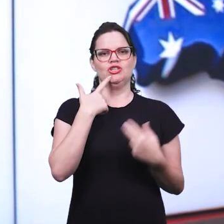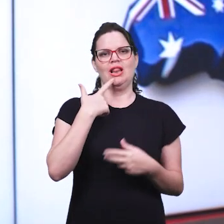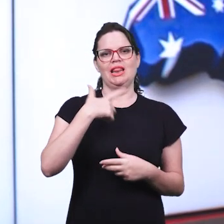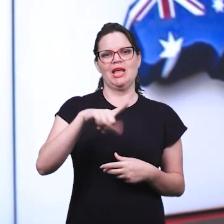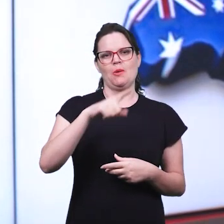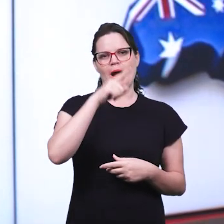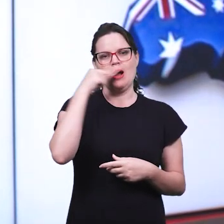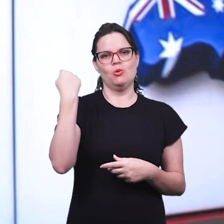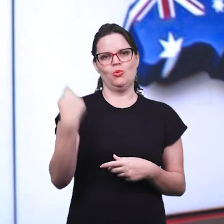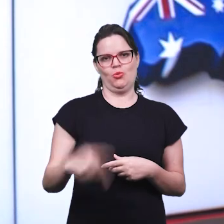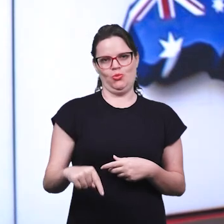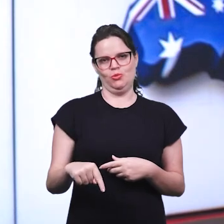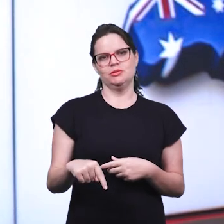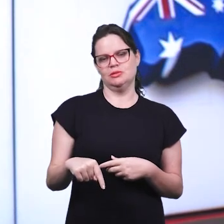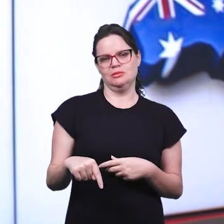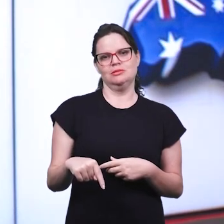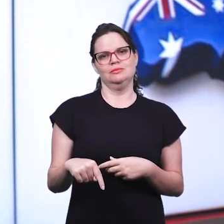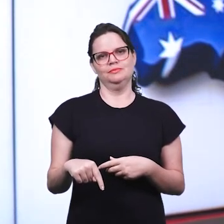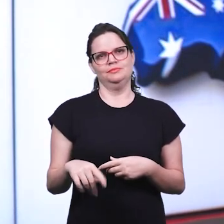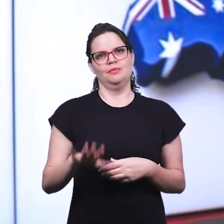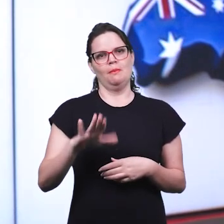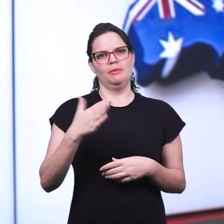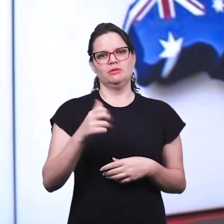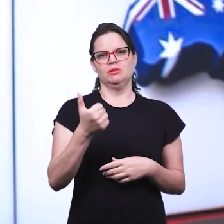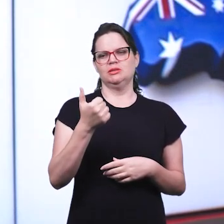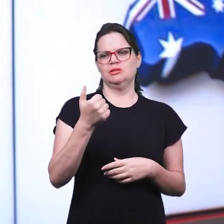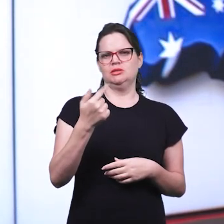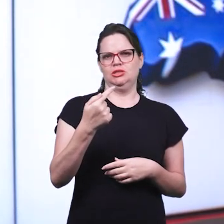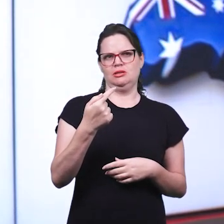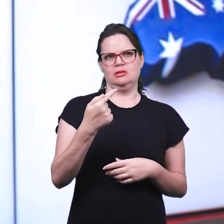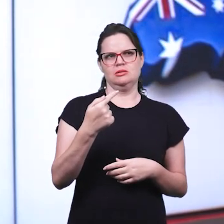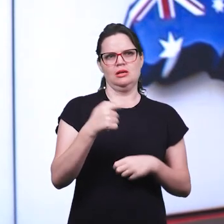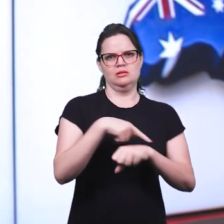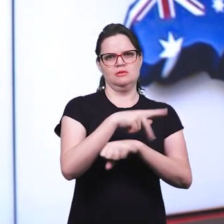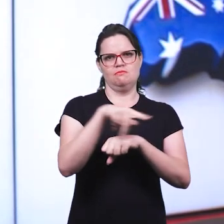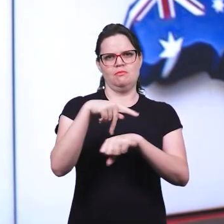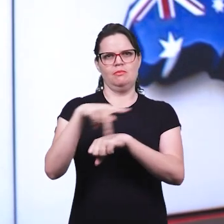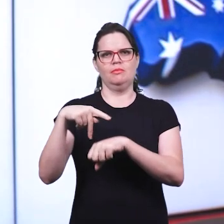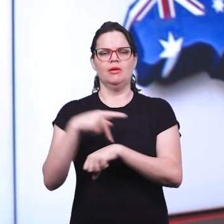russa em cerca de 17 países do mundo.